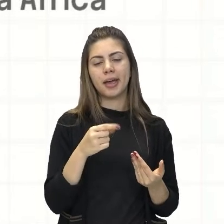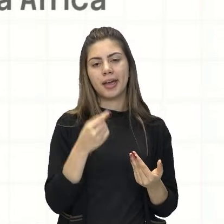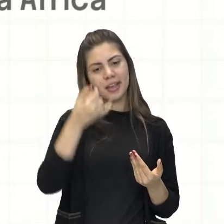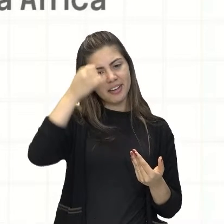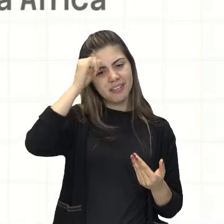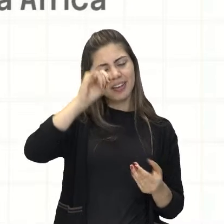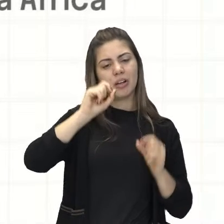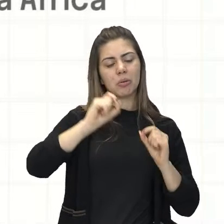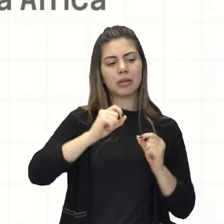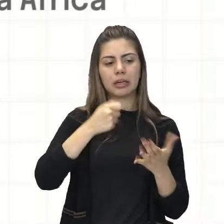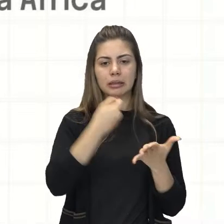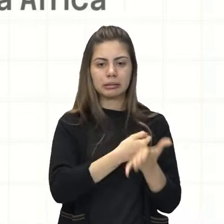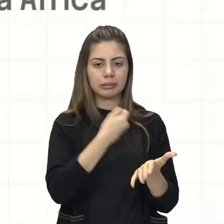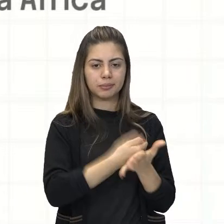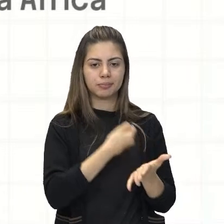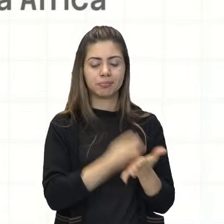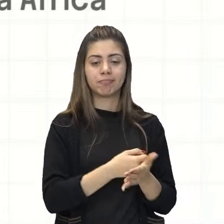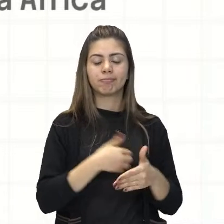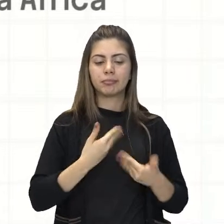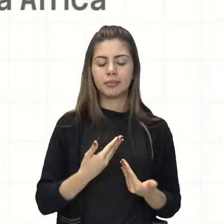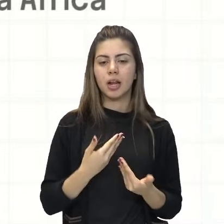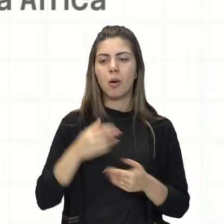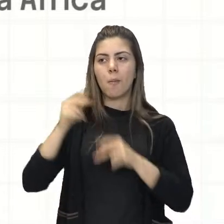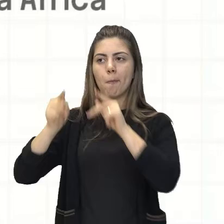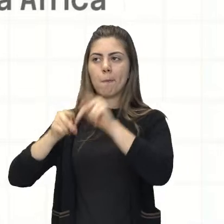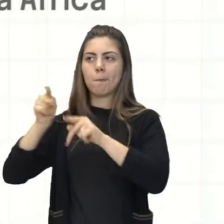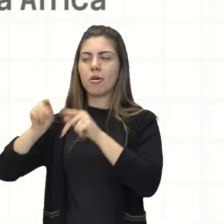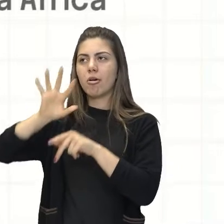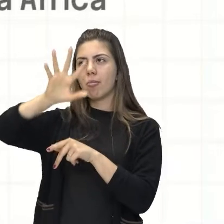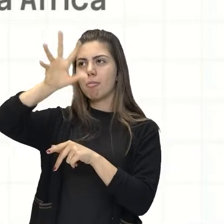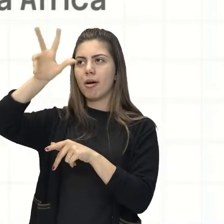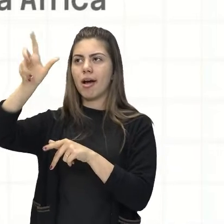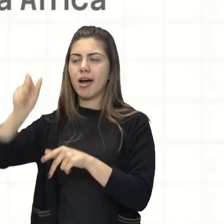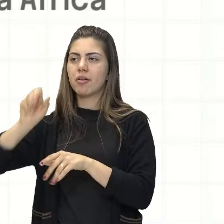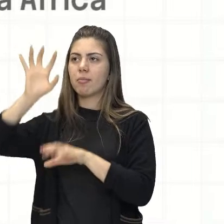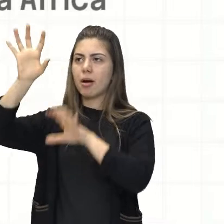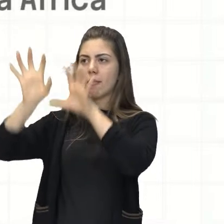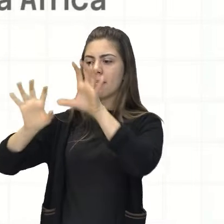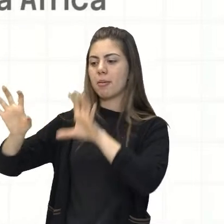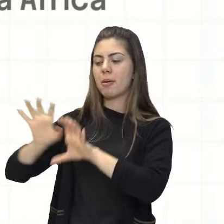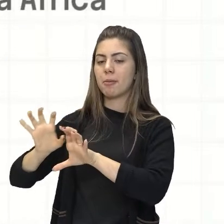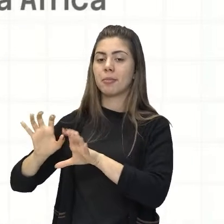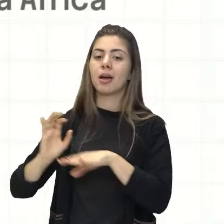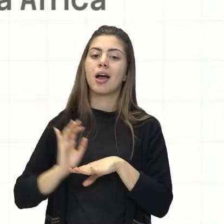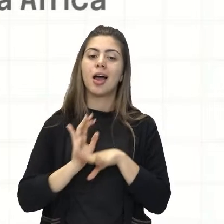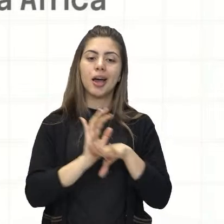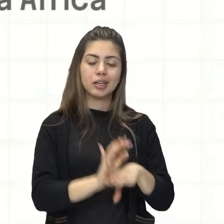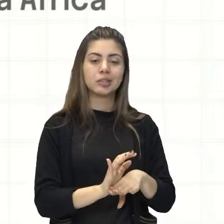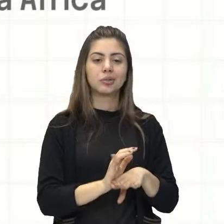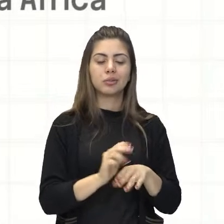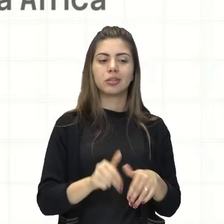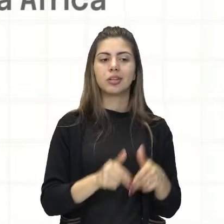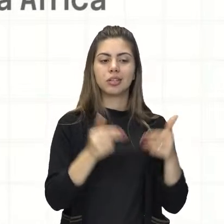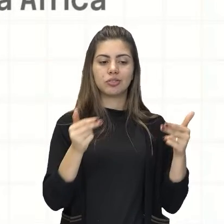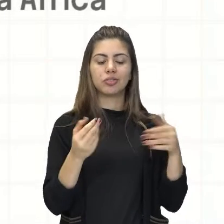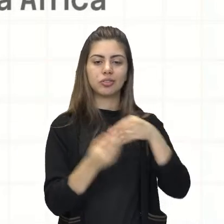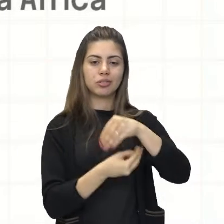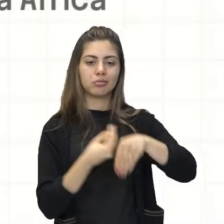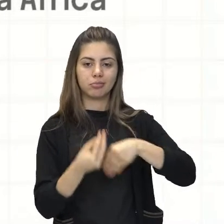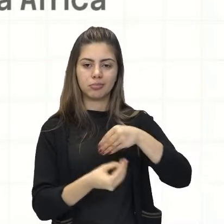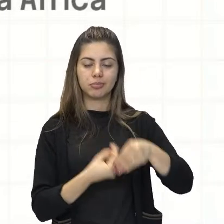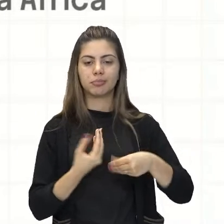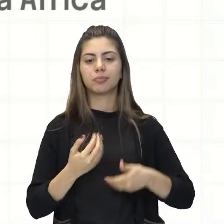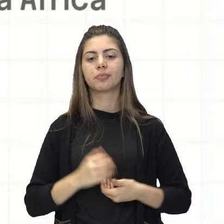resistência. Então, povos de diferentes regiões da África contribuíram para essa diversidade, o que se reflete